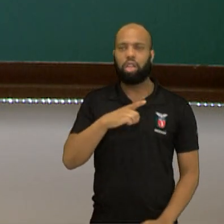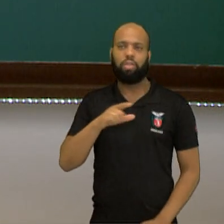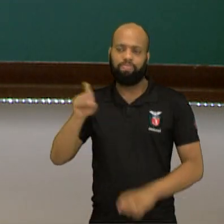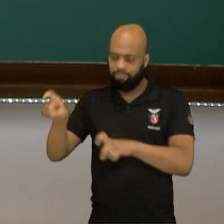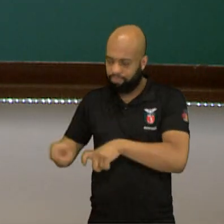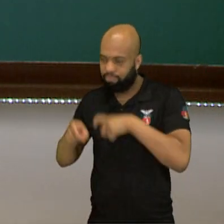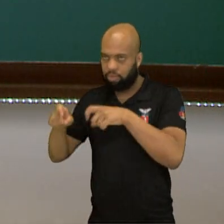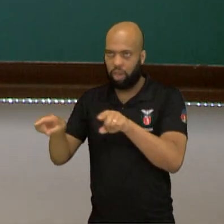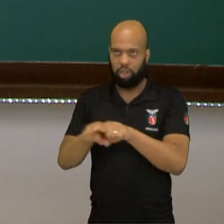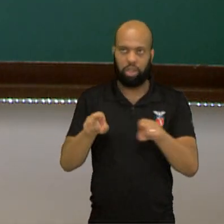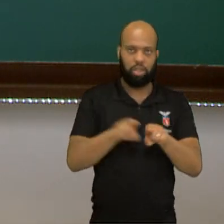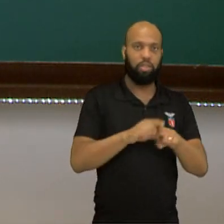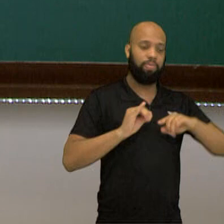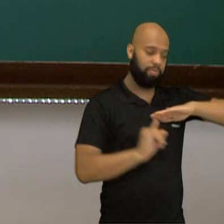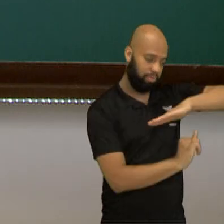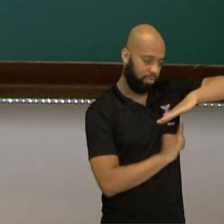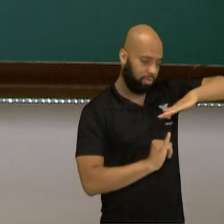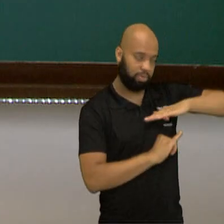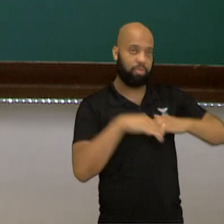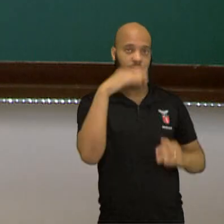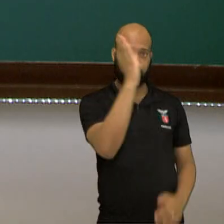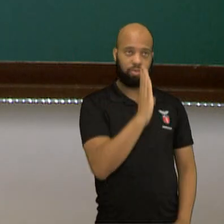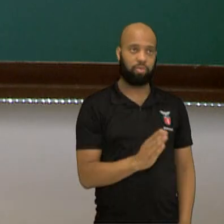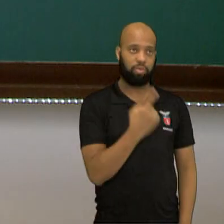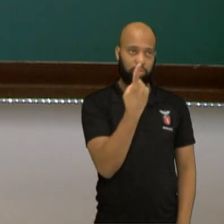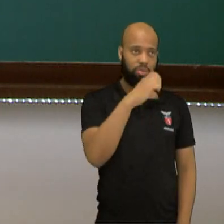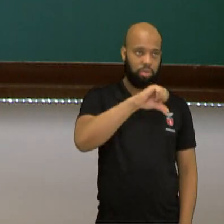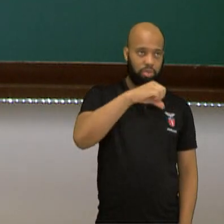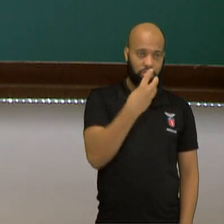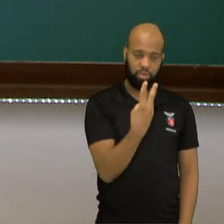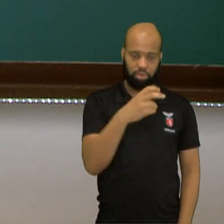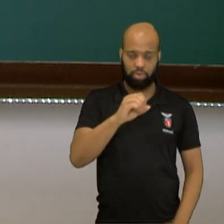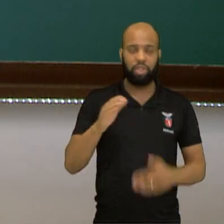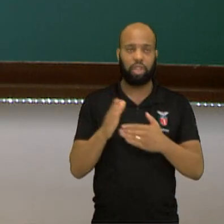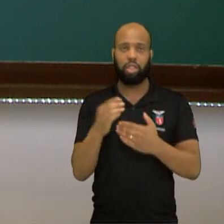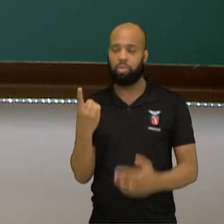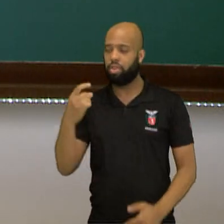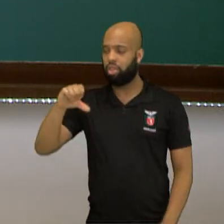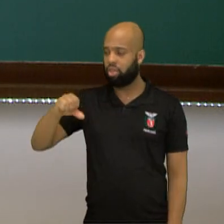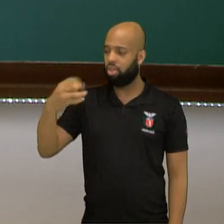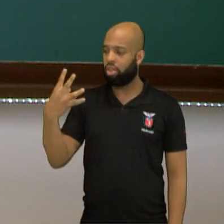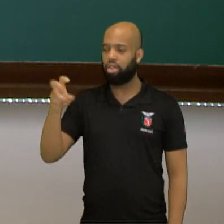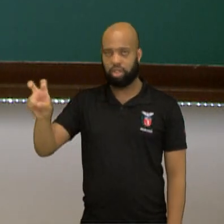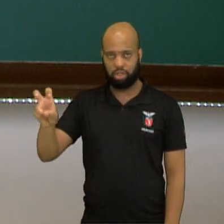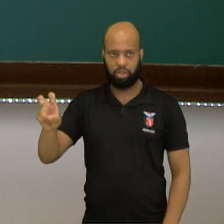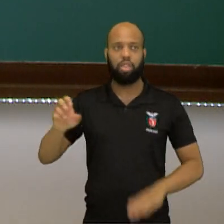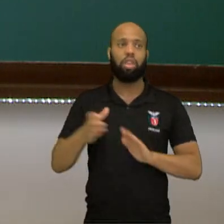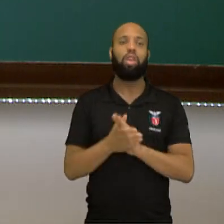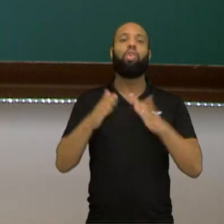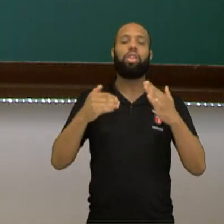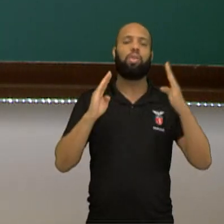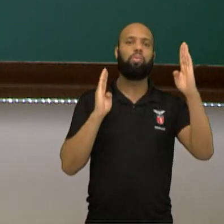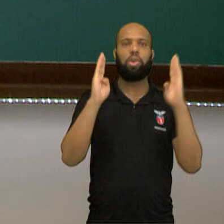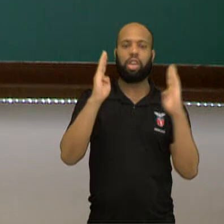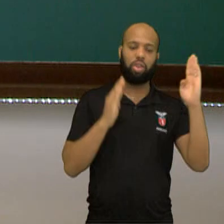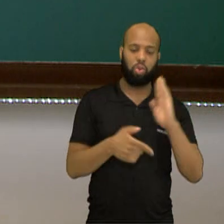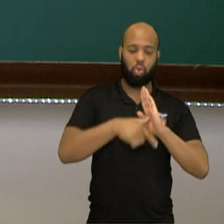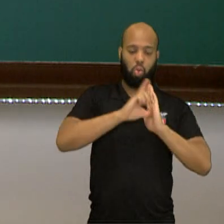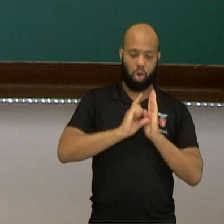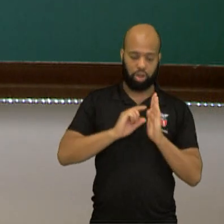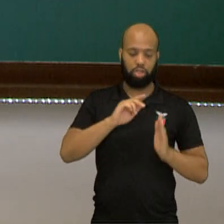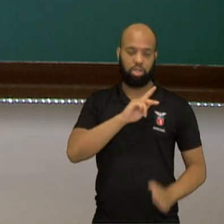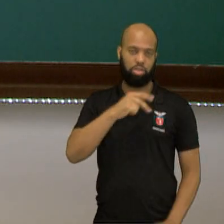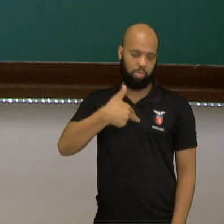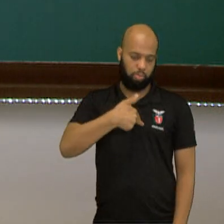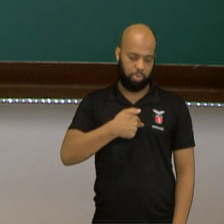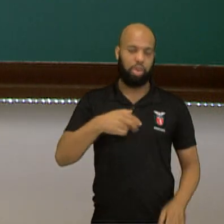agricultura ou da indústria no Brasil entre 1920 até 1945. Portanto, o período anterior ao Getúlio Vargas